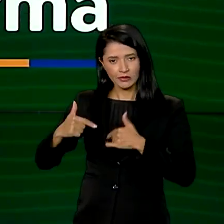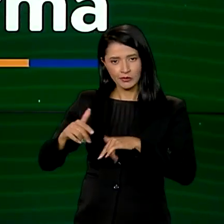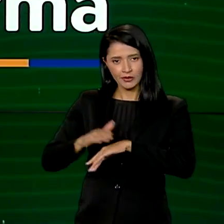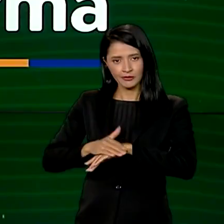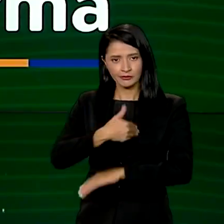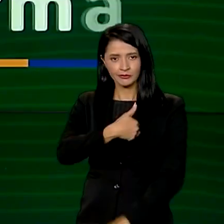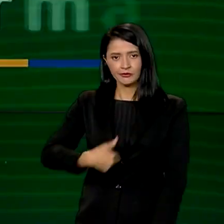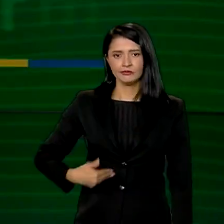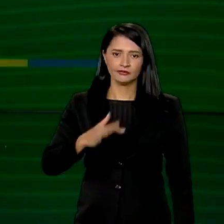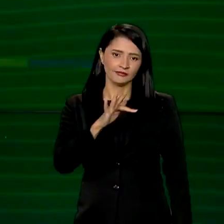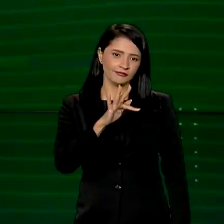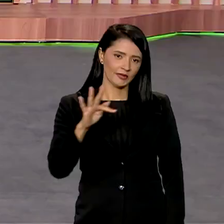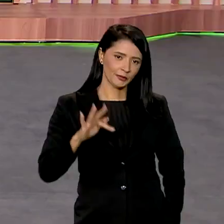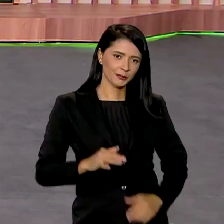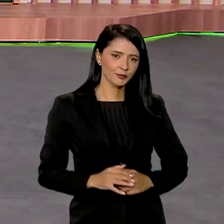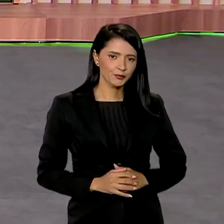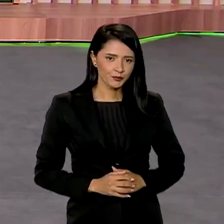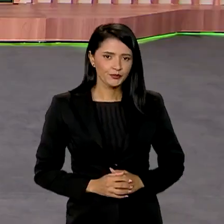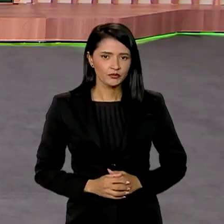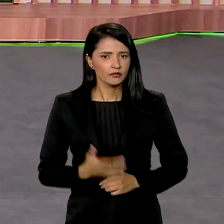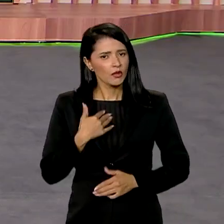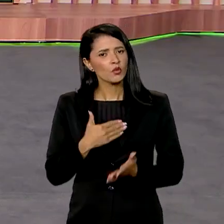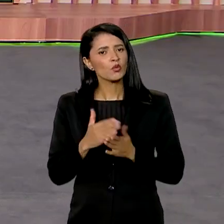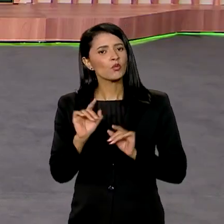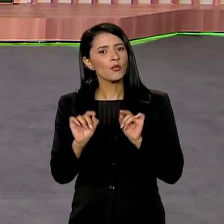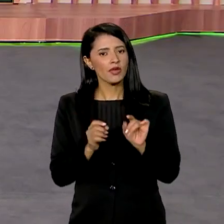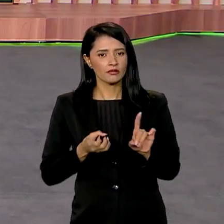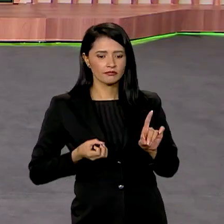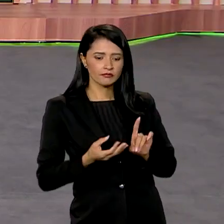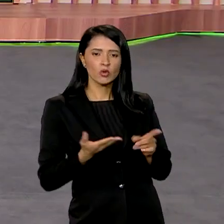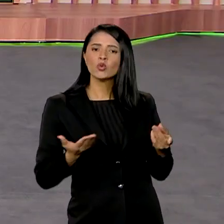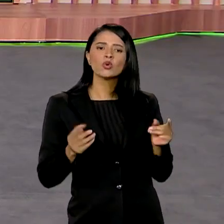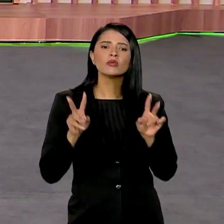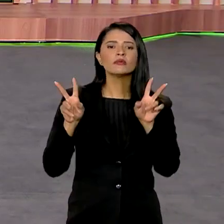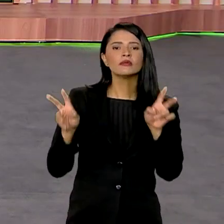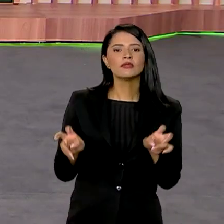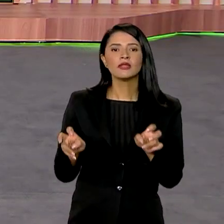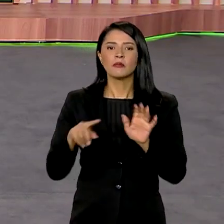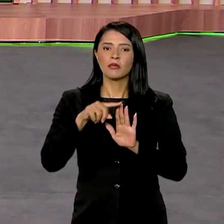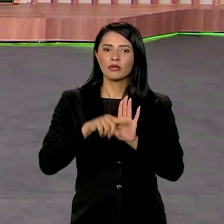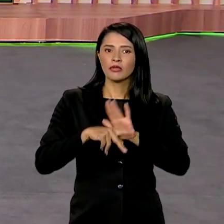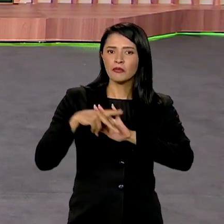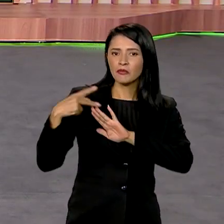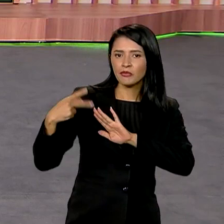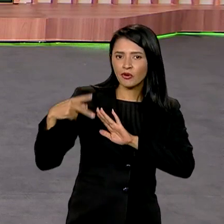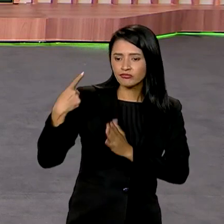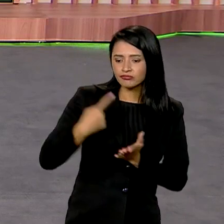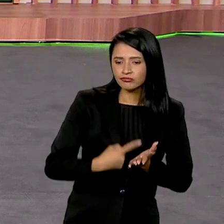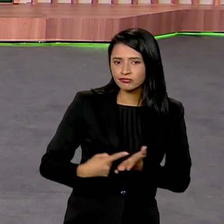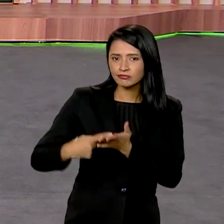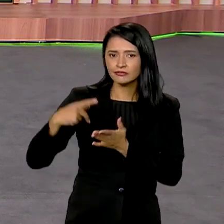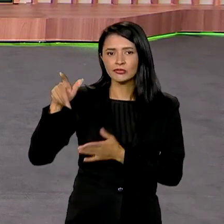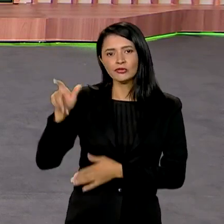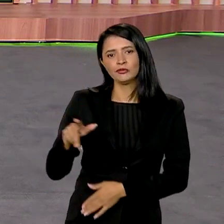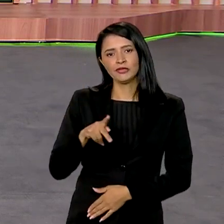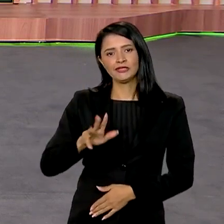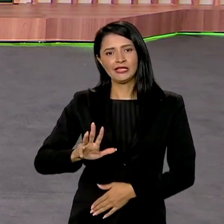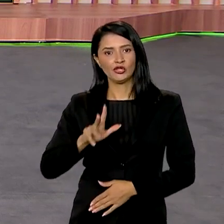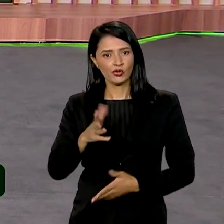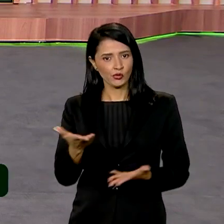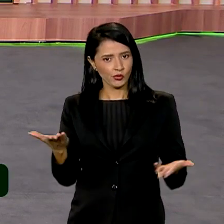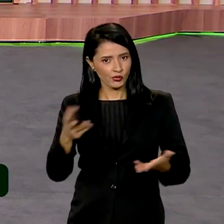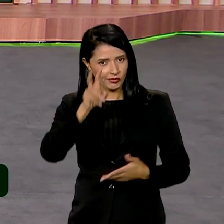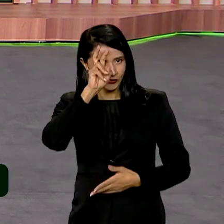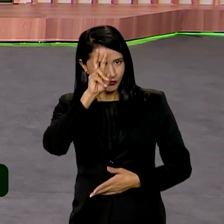ações do governo federal. A gente começa o Gov Informa falando da agenda do presidente Lula nesta segunda-feira. Mais